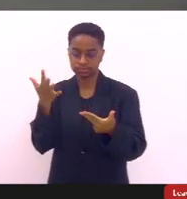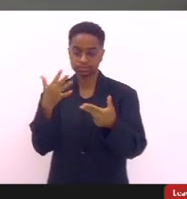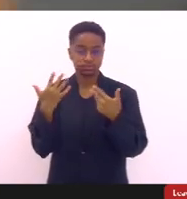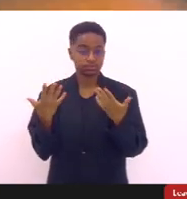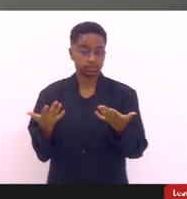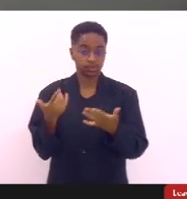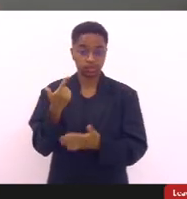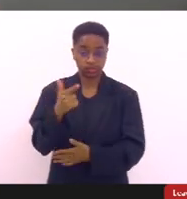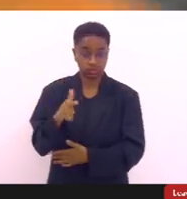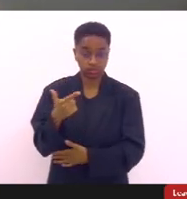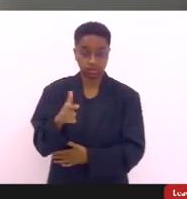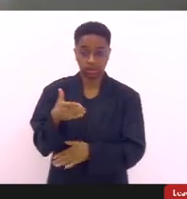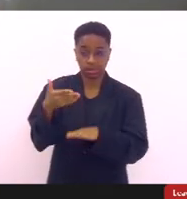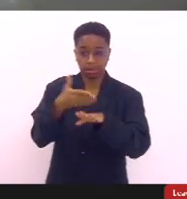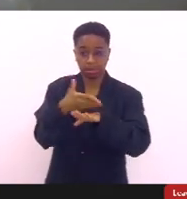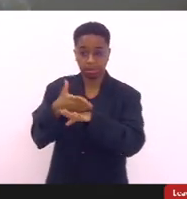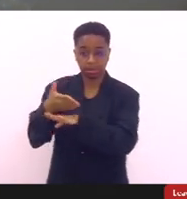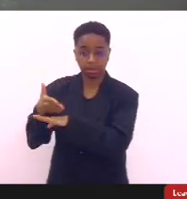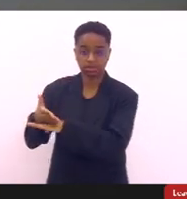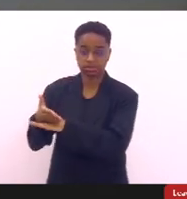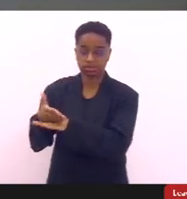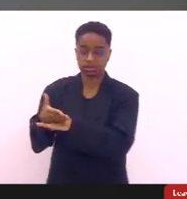uma participação